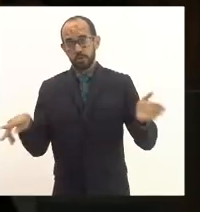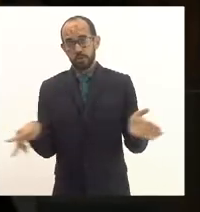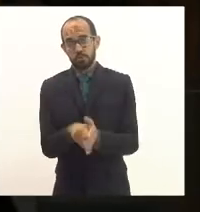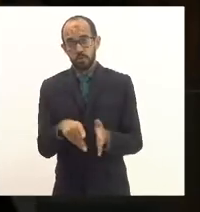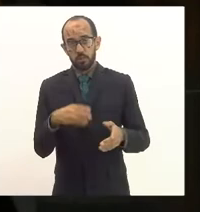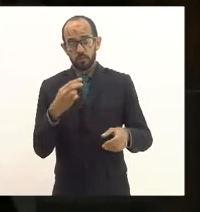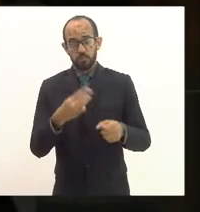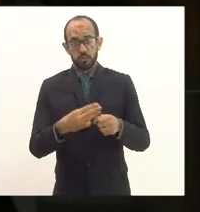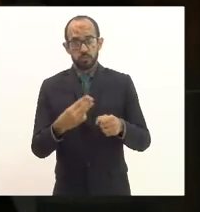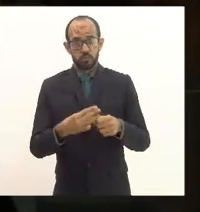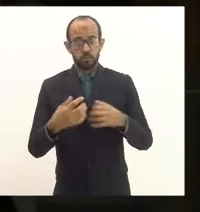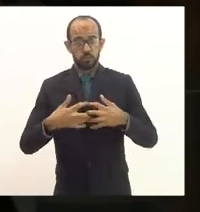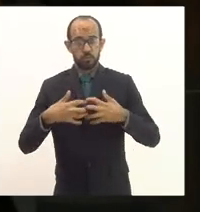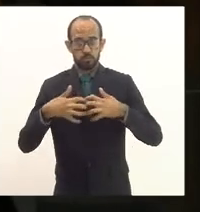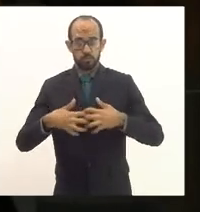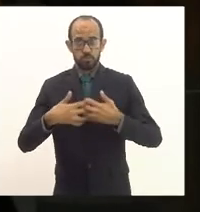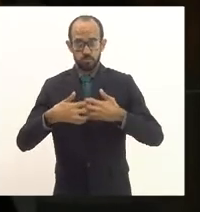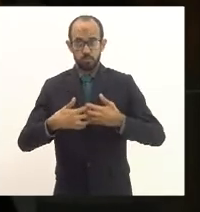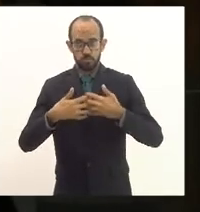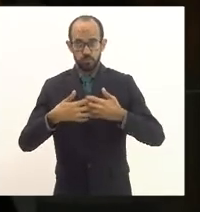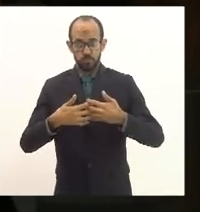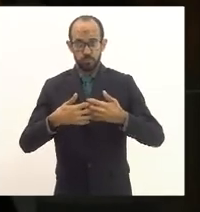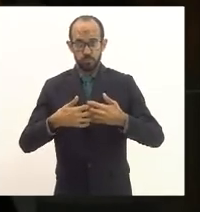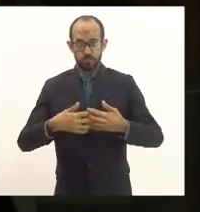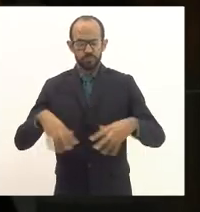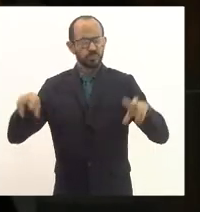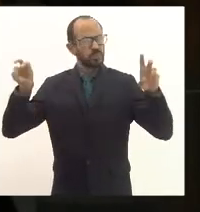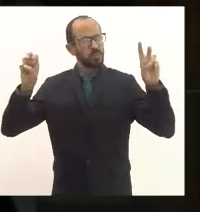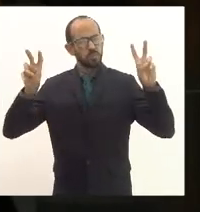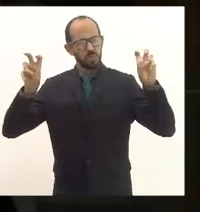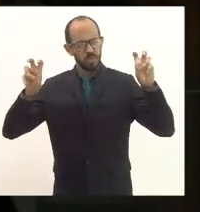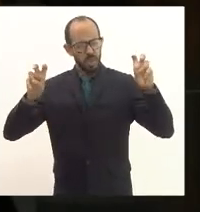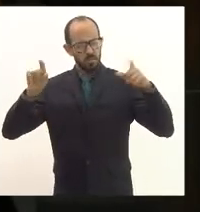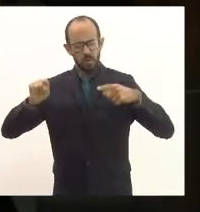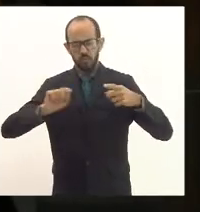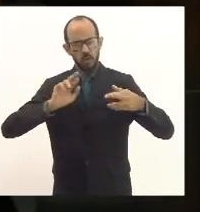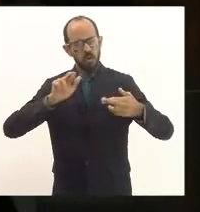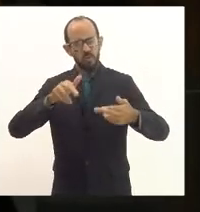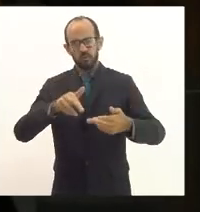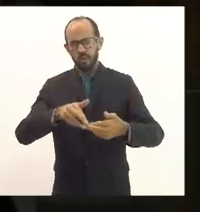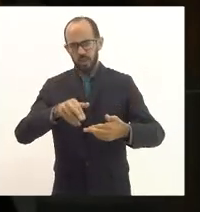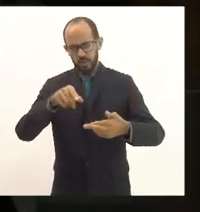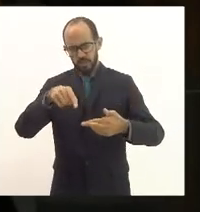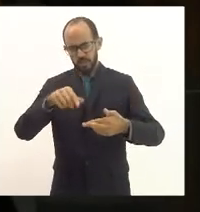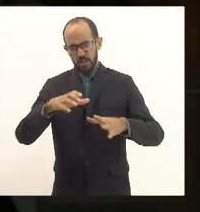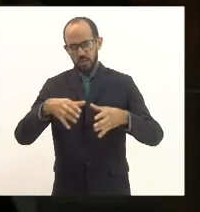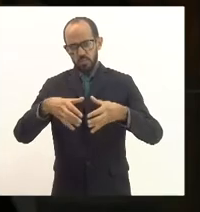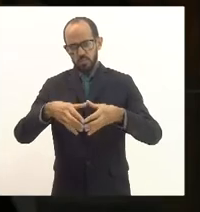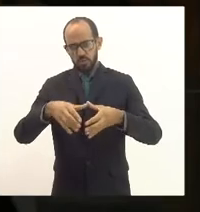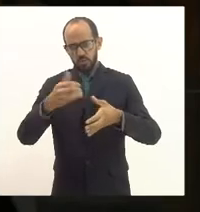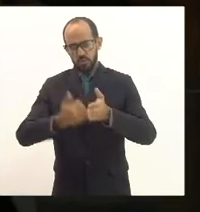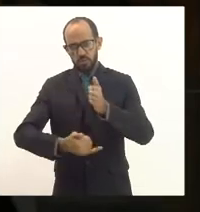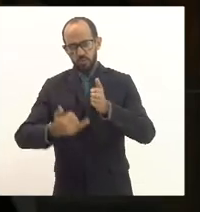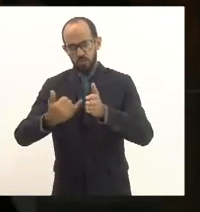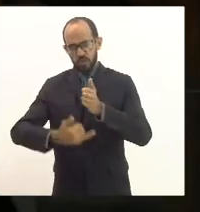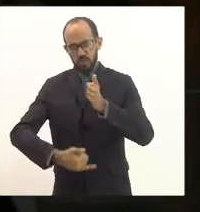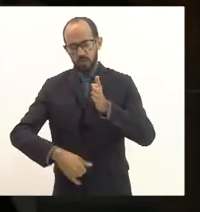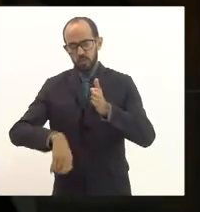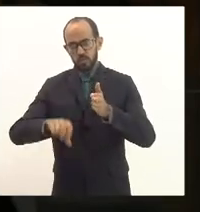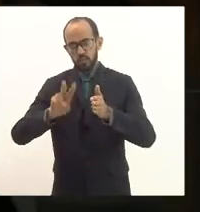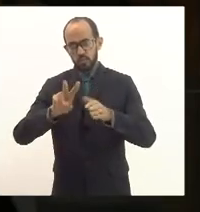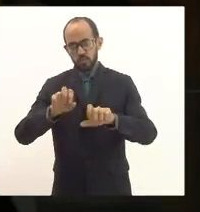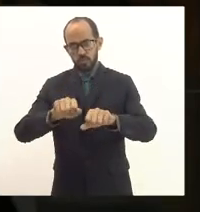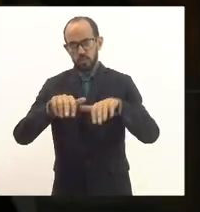Petrópolis. Esse tema foi objeto, na Comissão de Tributação, de duas